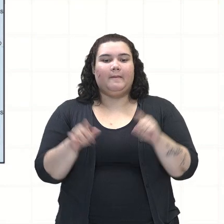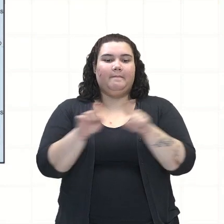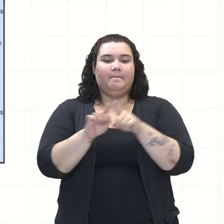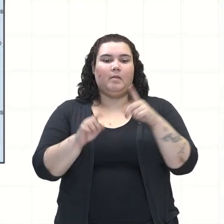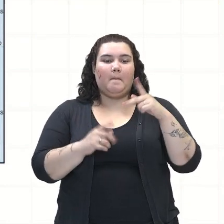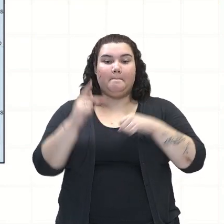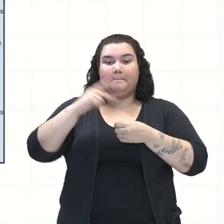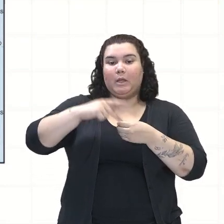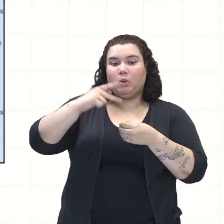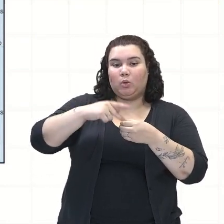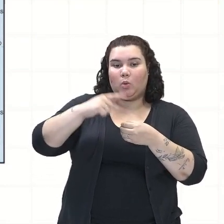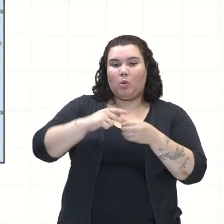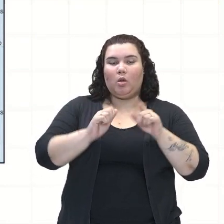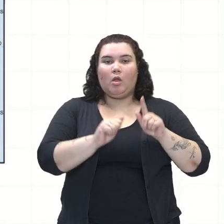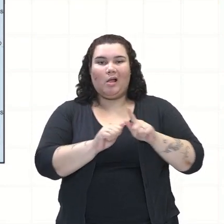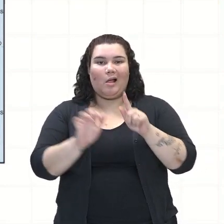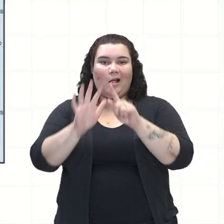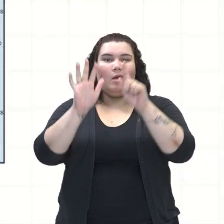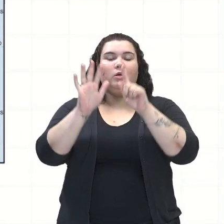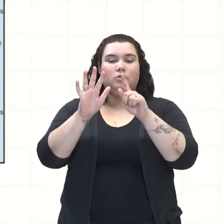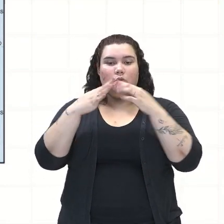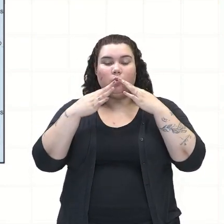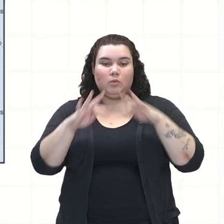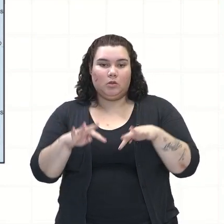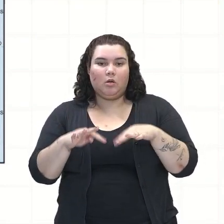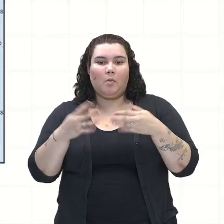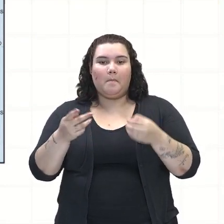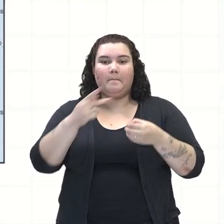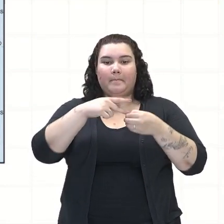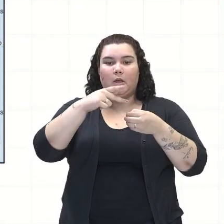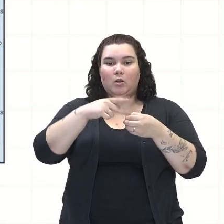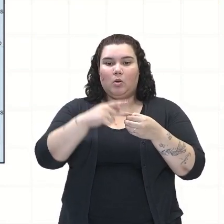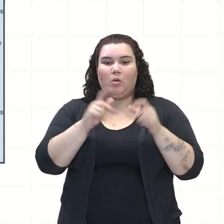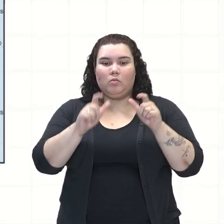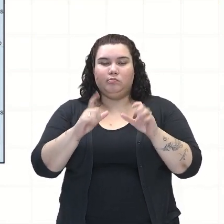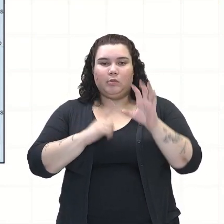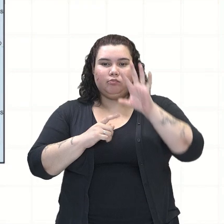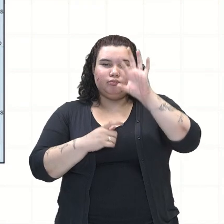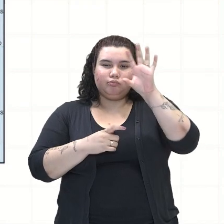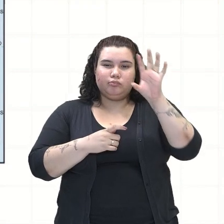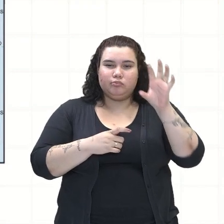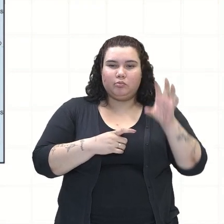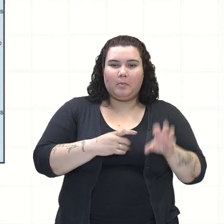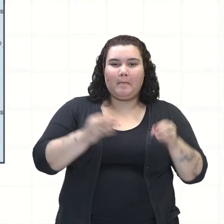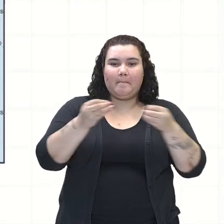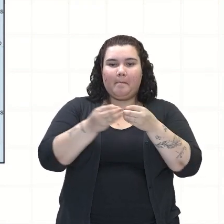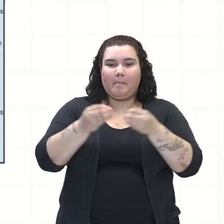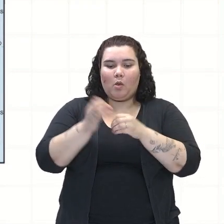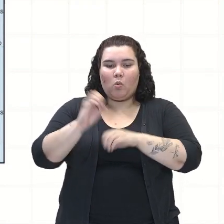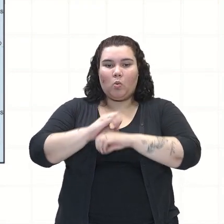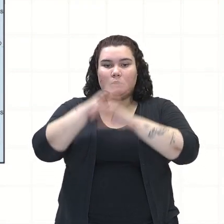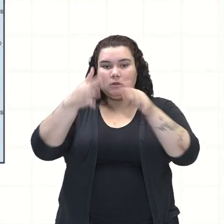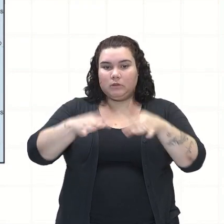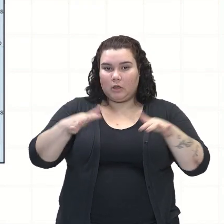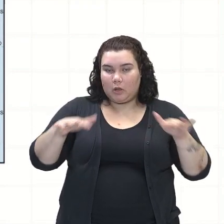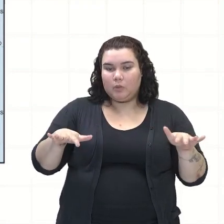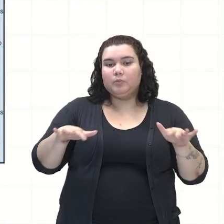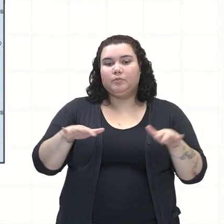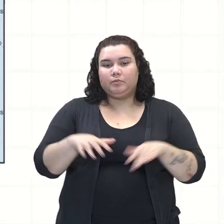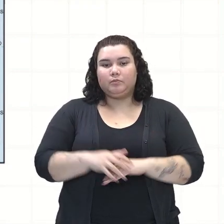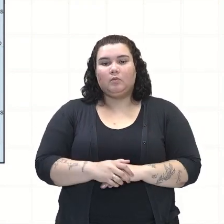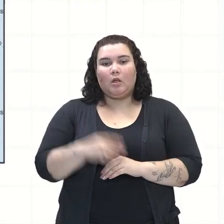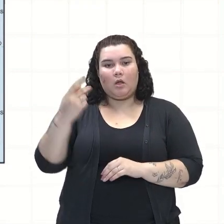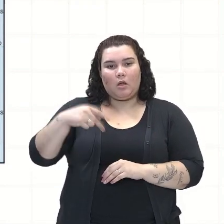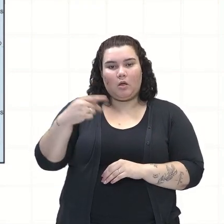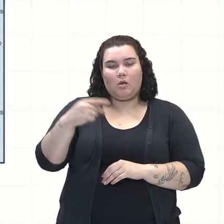de petróleo e gás natural. O petróleo se concentra aqui no litoral, tanto as reservas como a extração, tá bom? Temos também aqui no